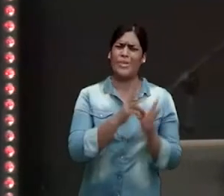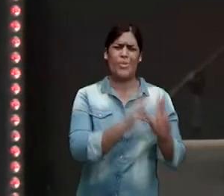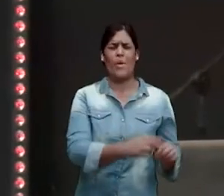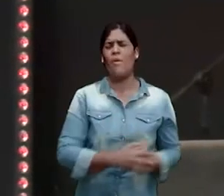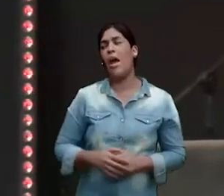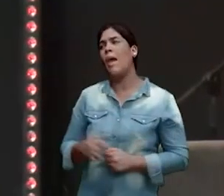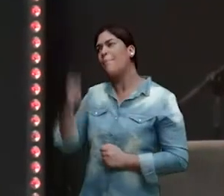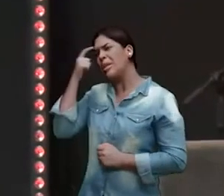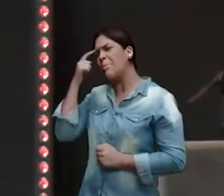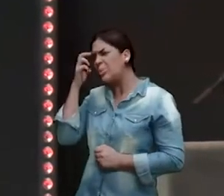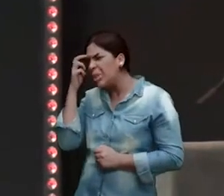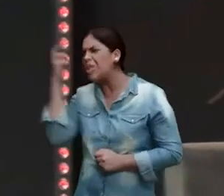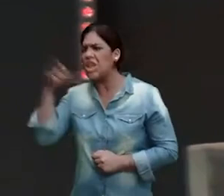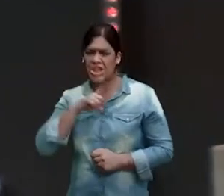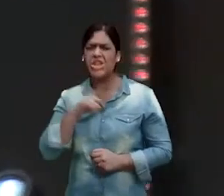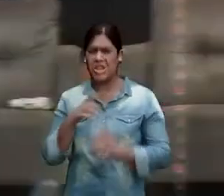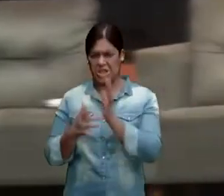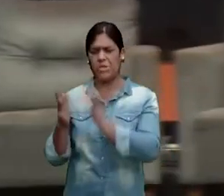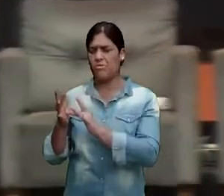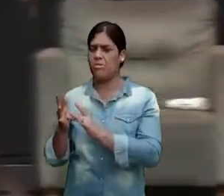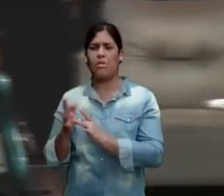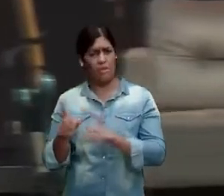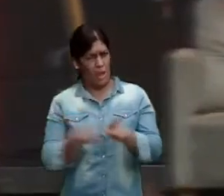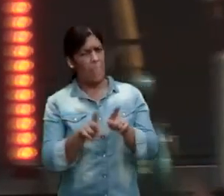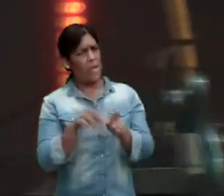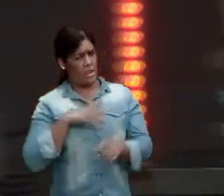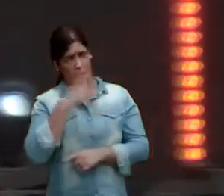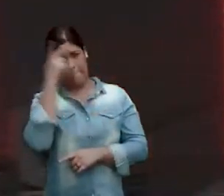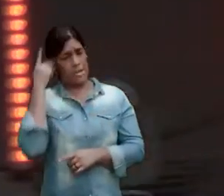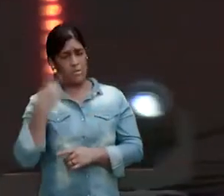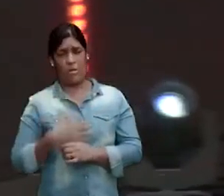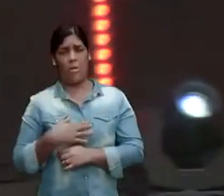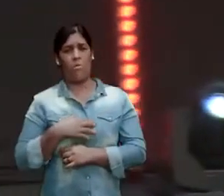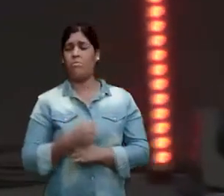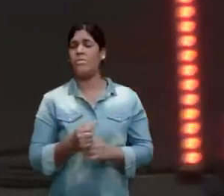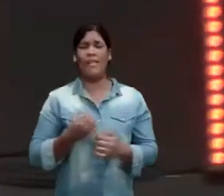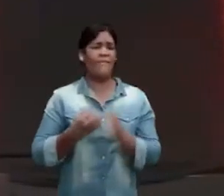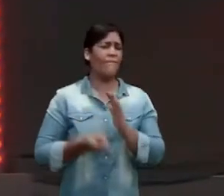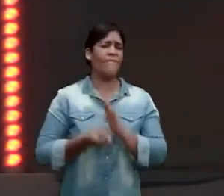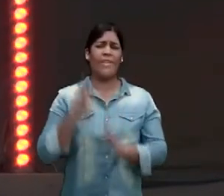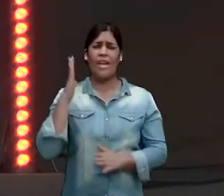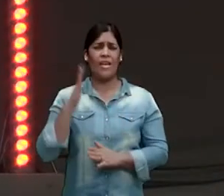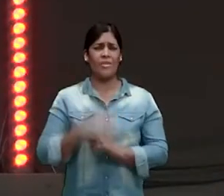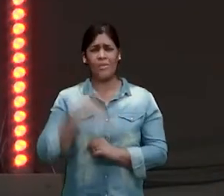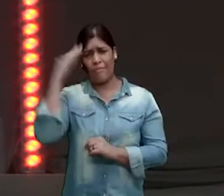Tem muita gente que promoveu o sabedoria Aristóteles Platão